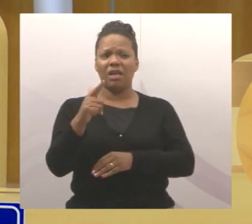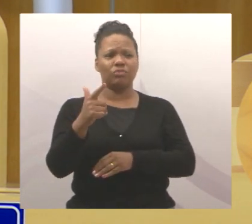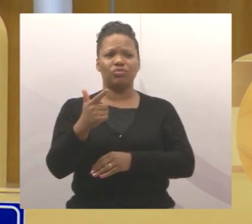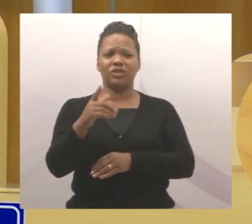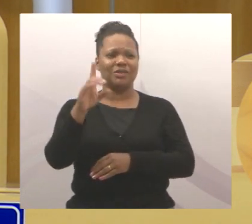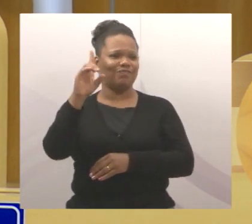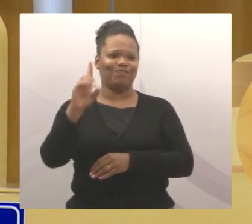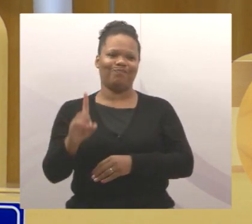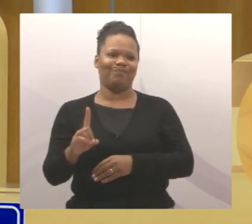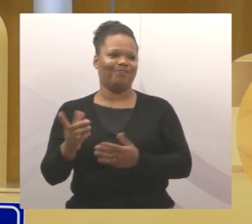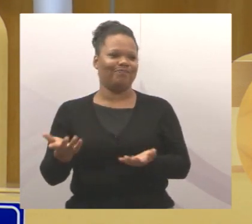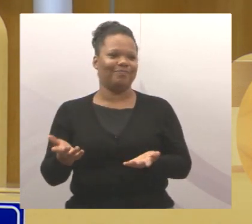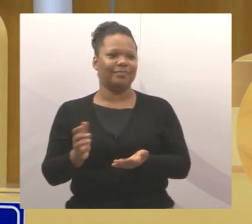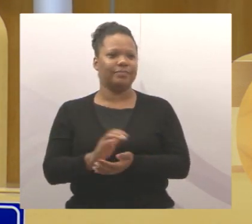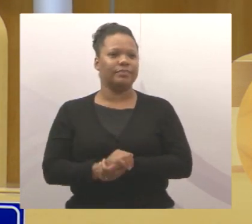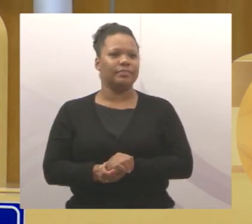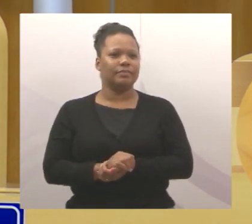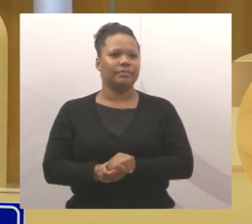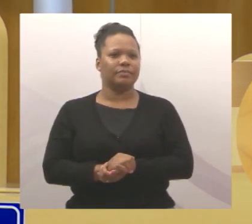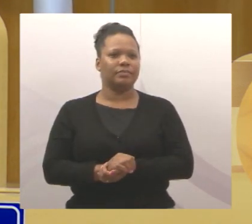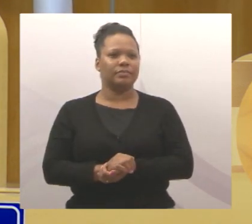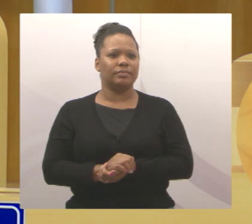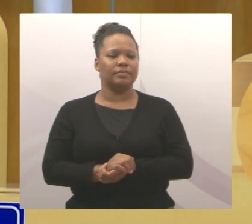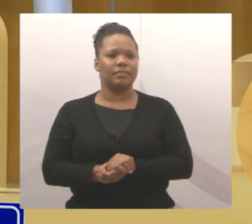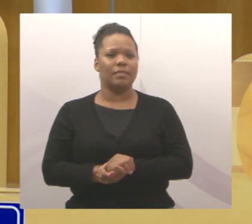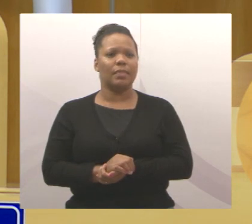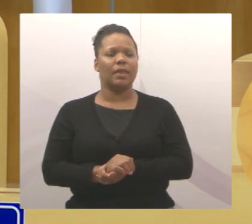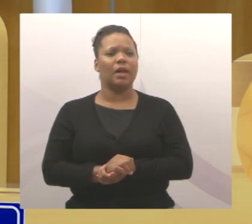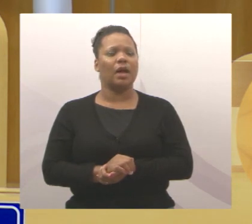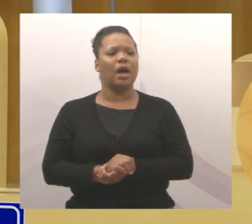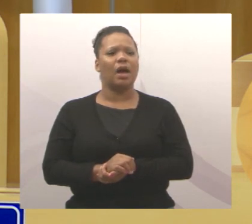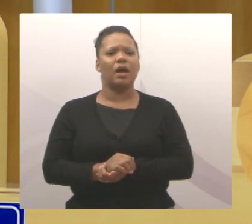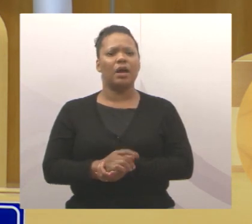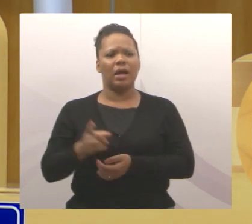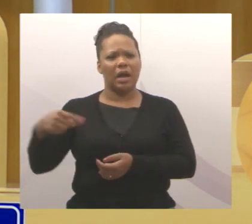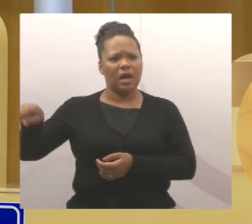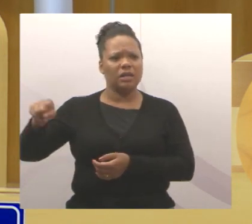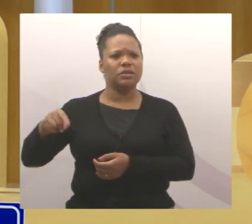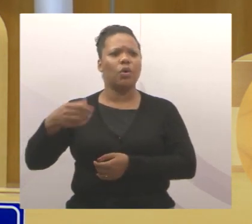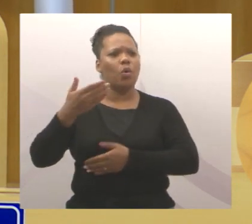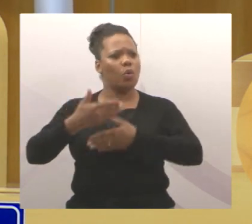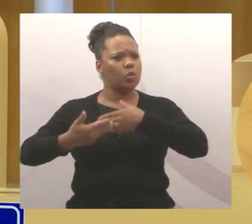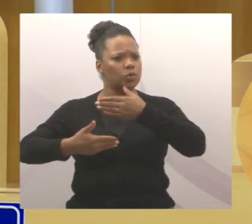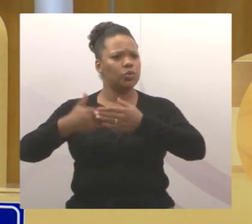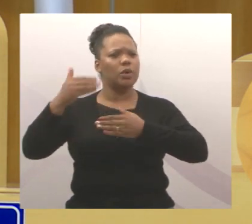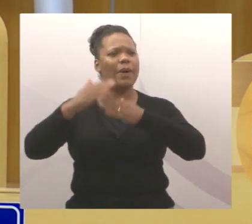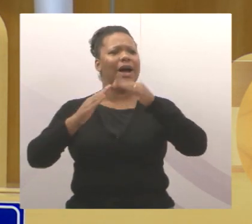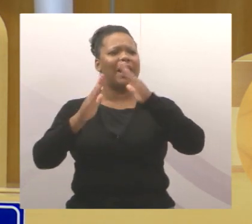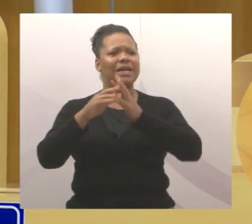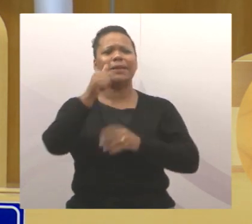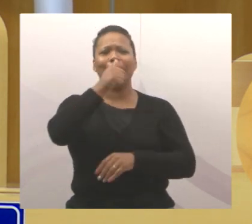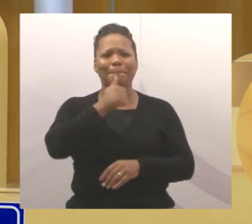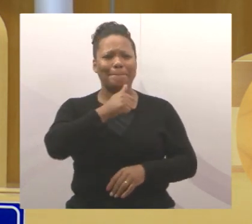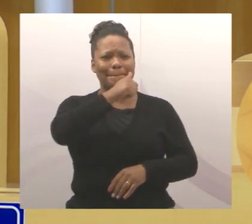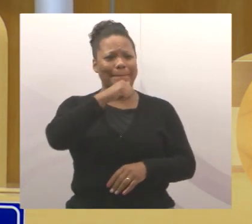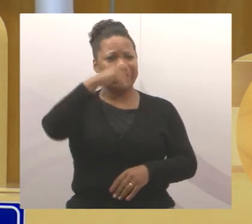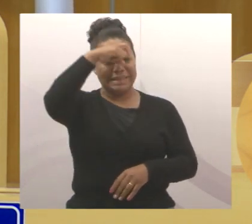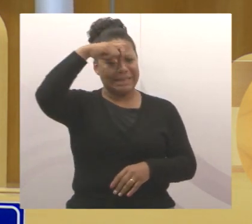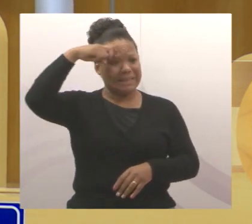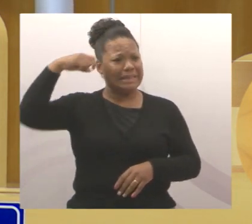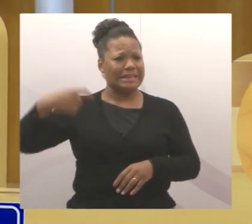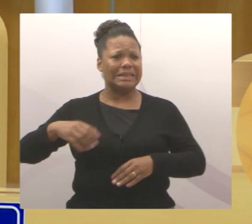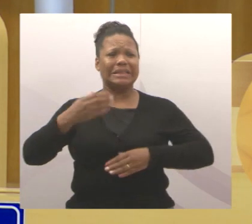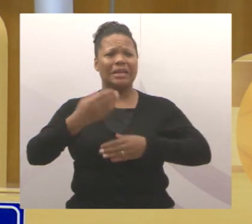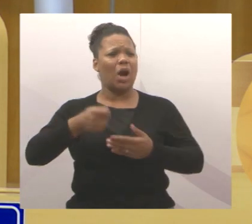direito, que apesar de terem construído sua casa com bastante sacrifício, apesar de